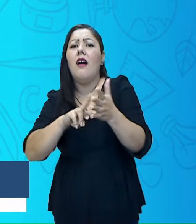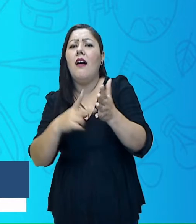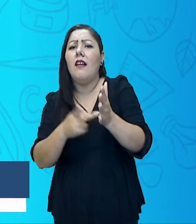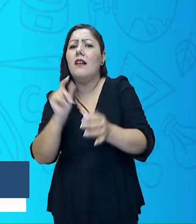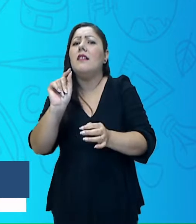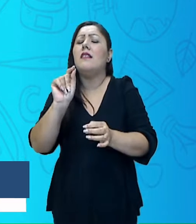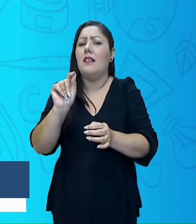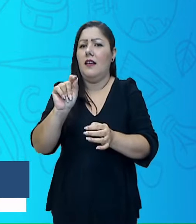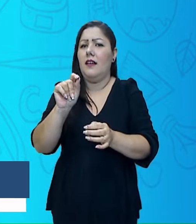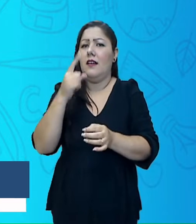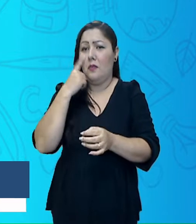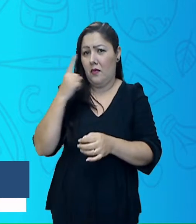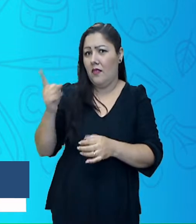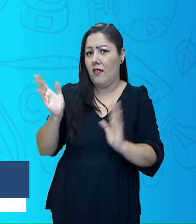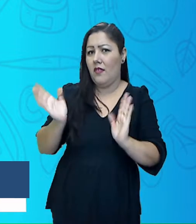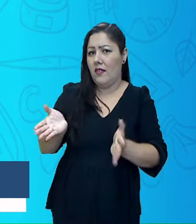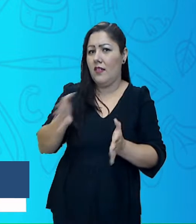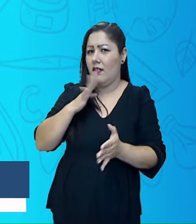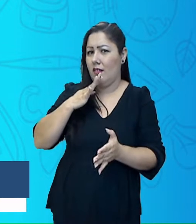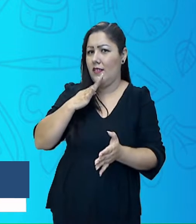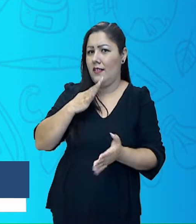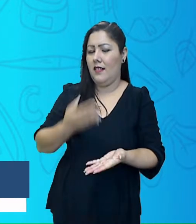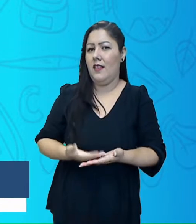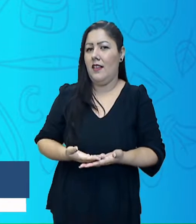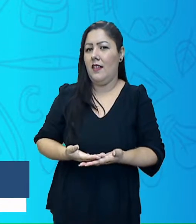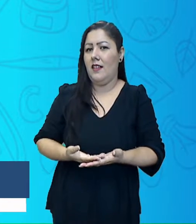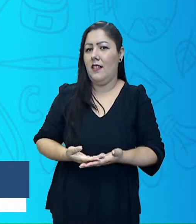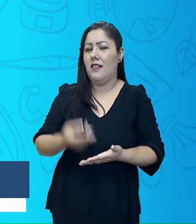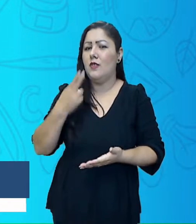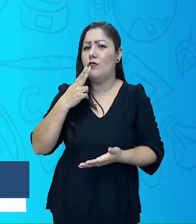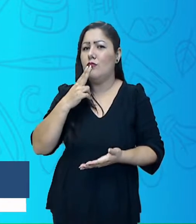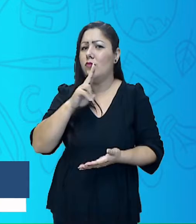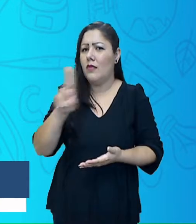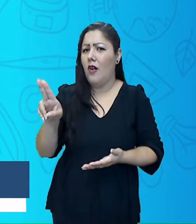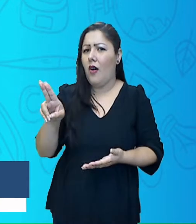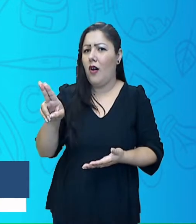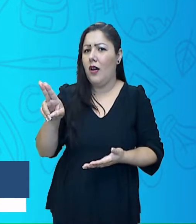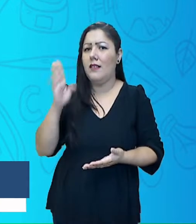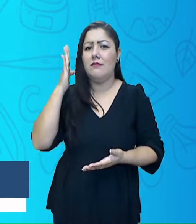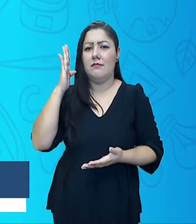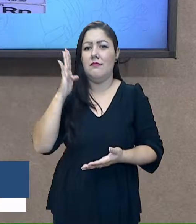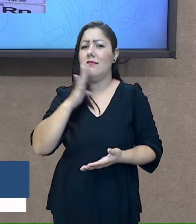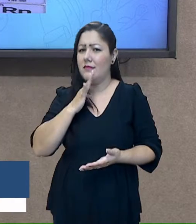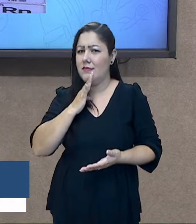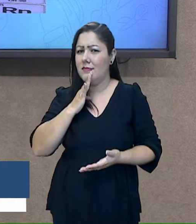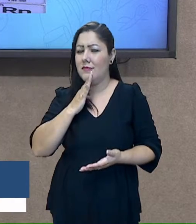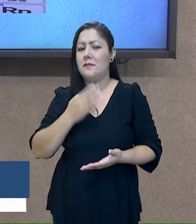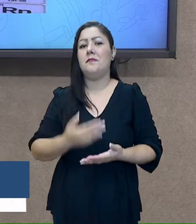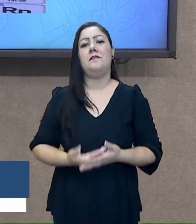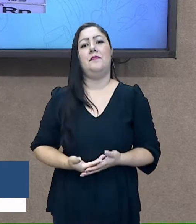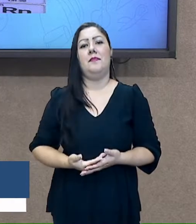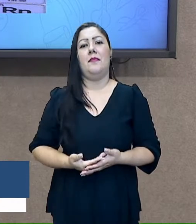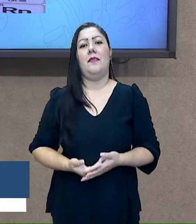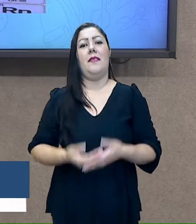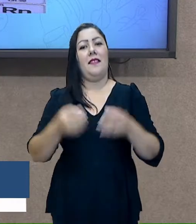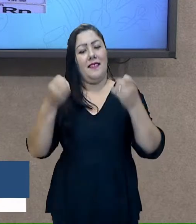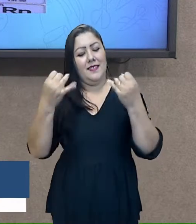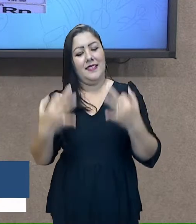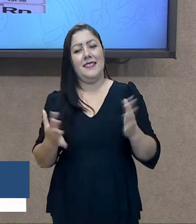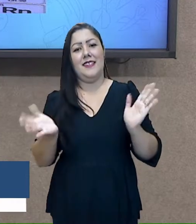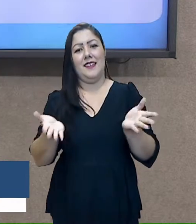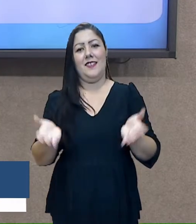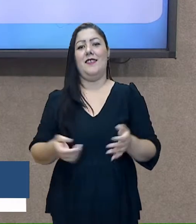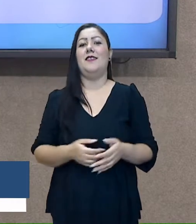viu alguma delas? Já falou o nome delas? Vamos falar sobre isto hoje. Eu sei, você